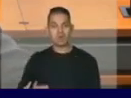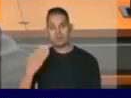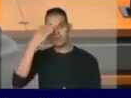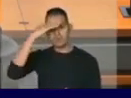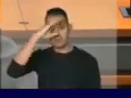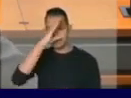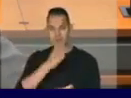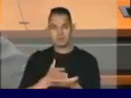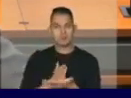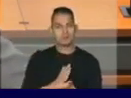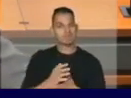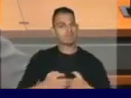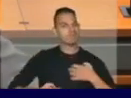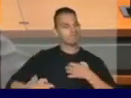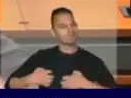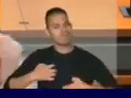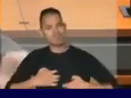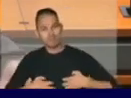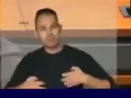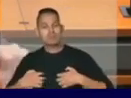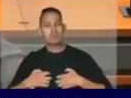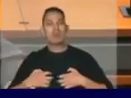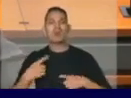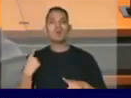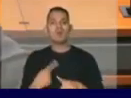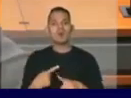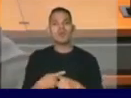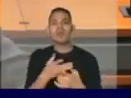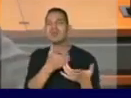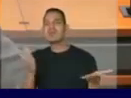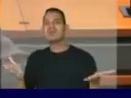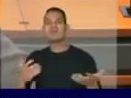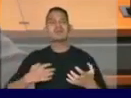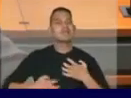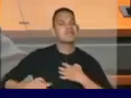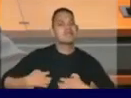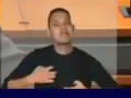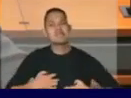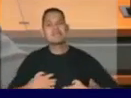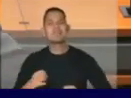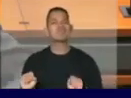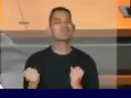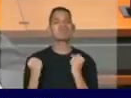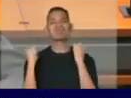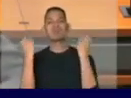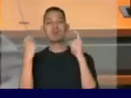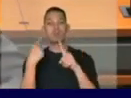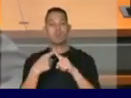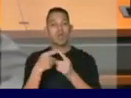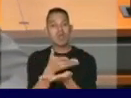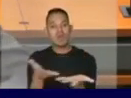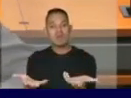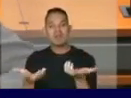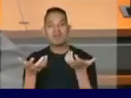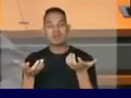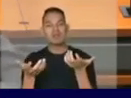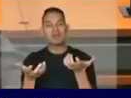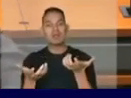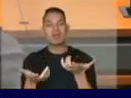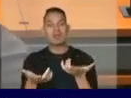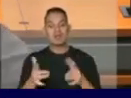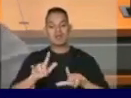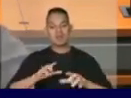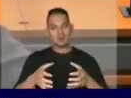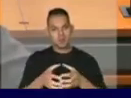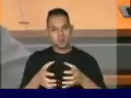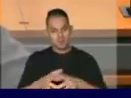fiquem inquietos. Sabe por que os senhores ficam inquietos? porque querem que a